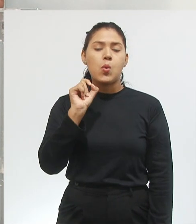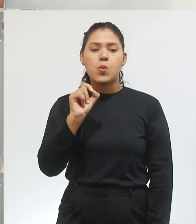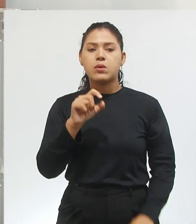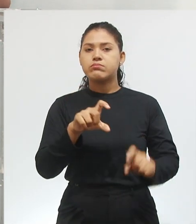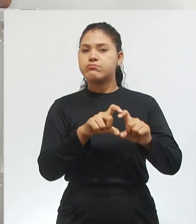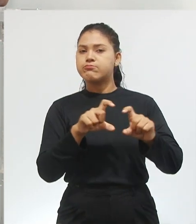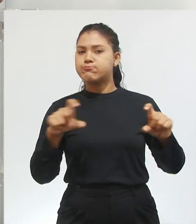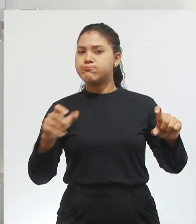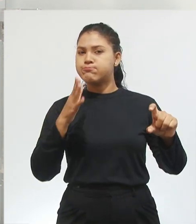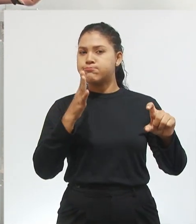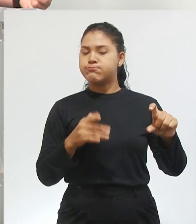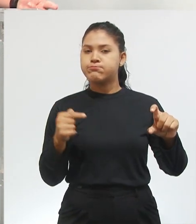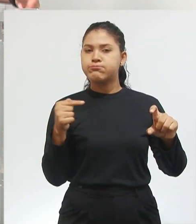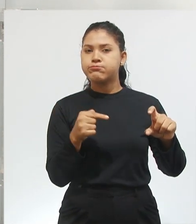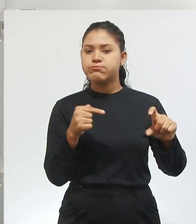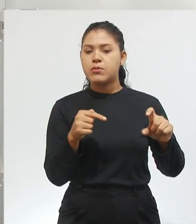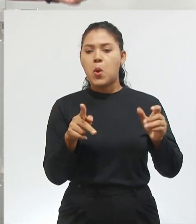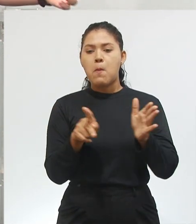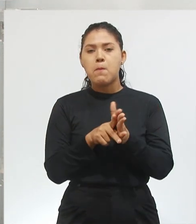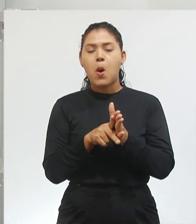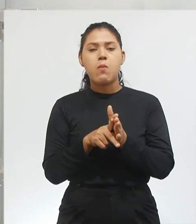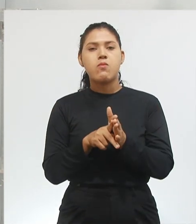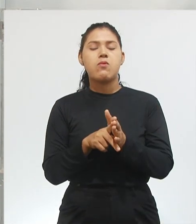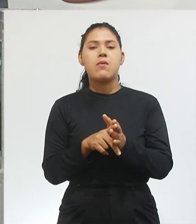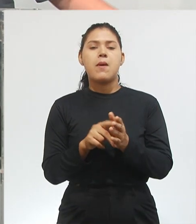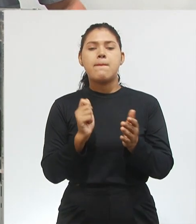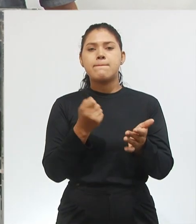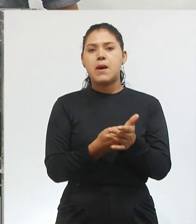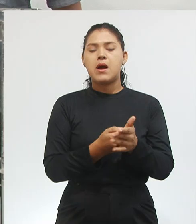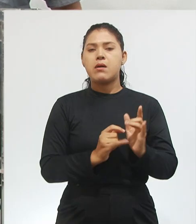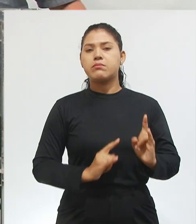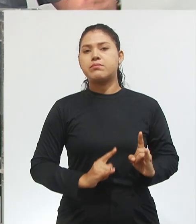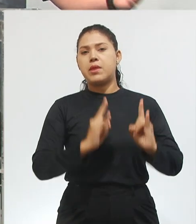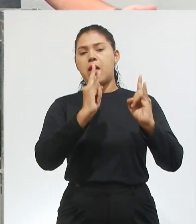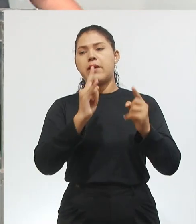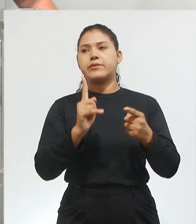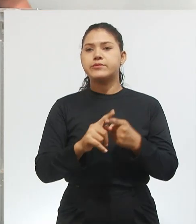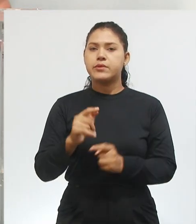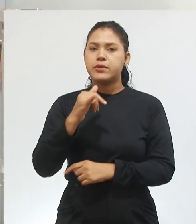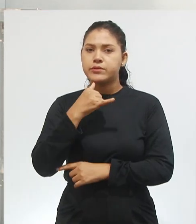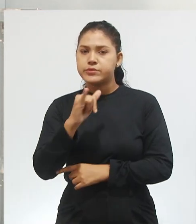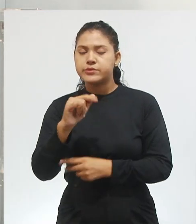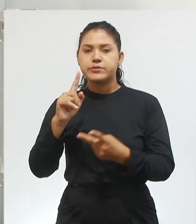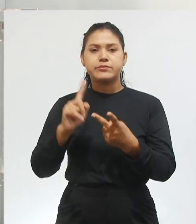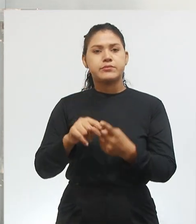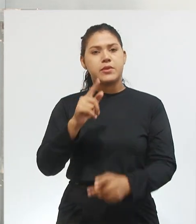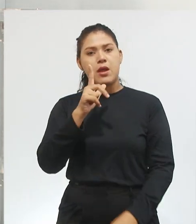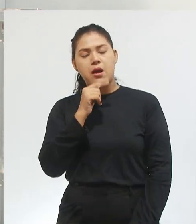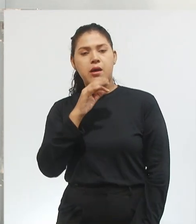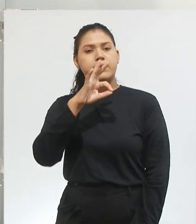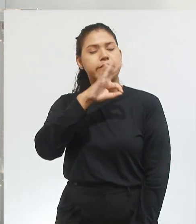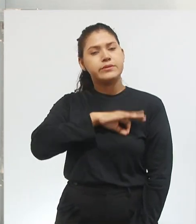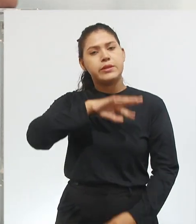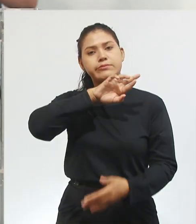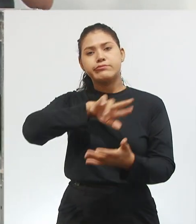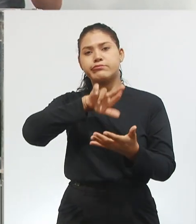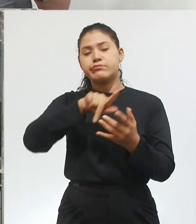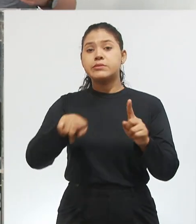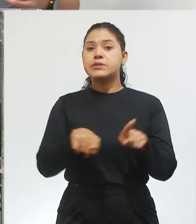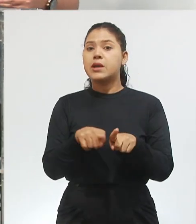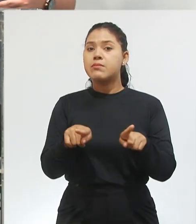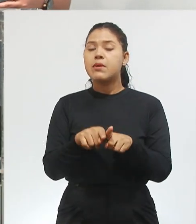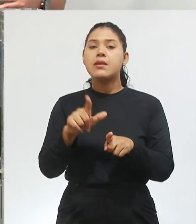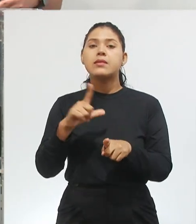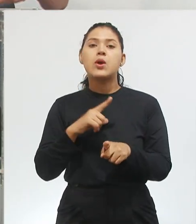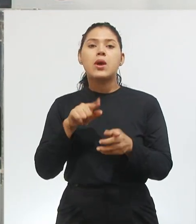quadrante além dos cursos né de aluguel custos predial energia água salá de colaboradores também inclui os